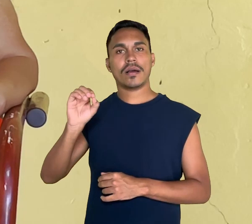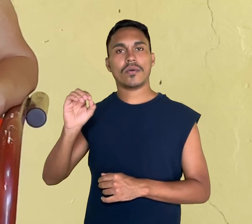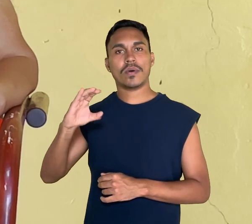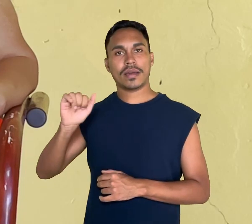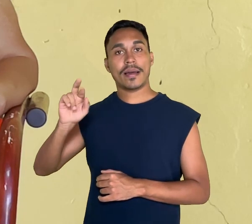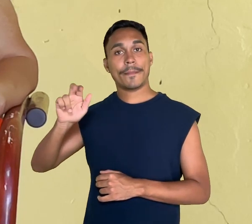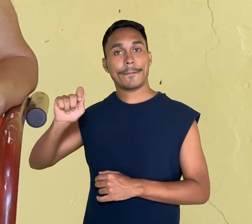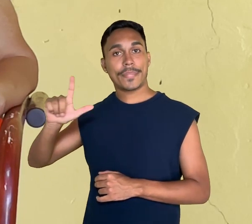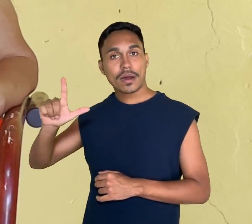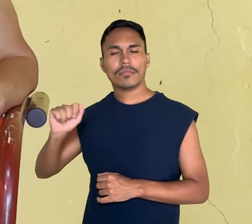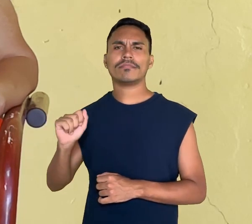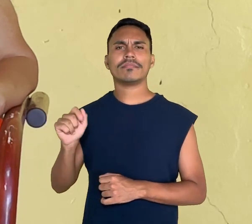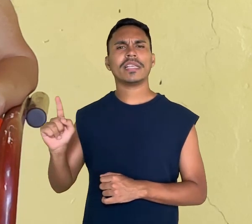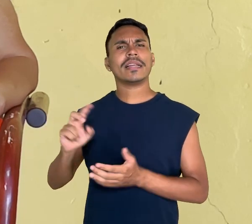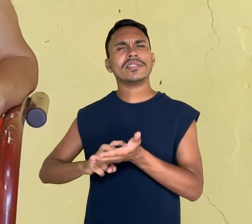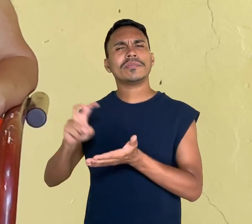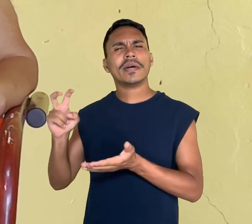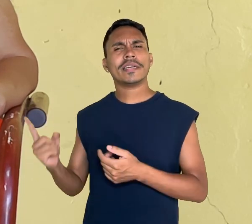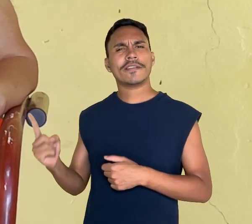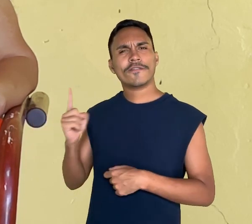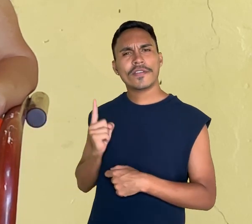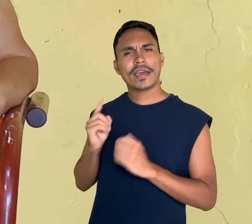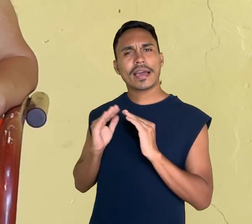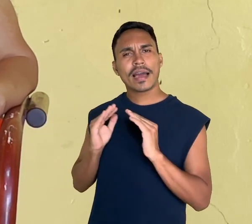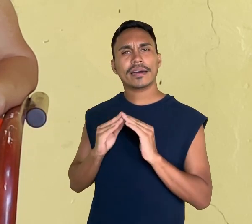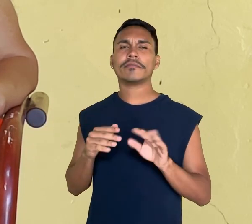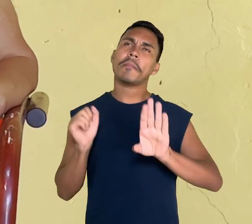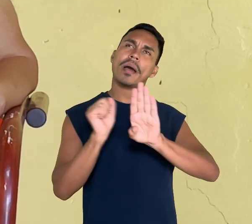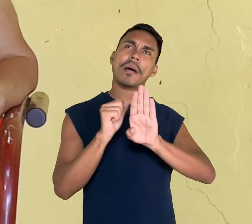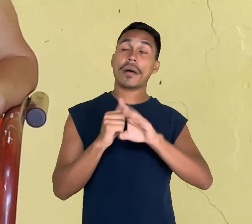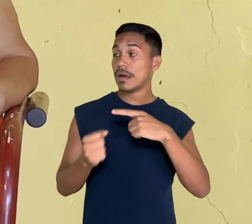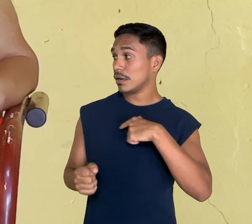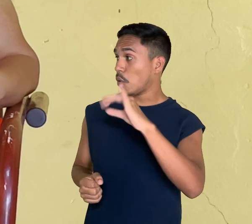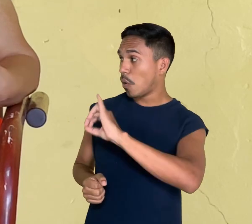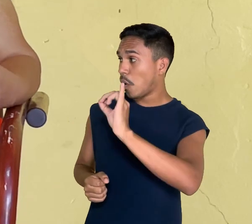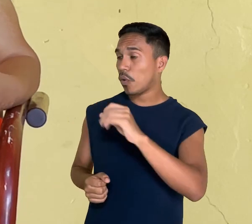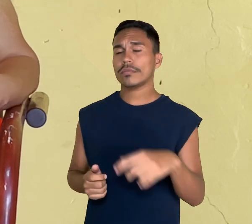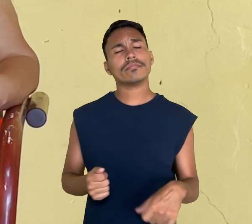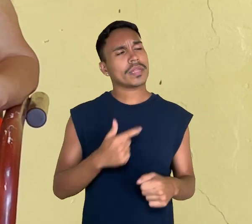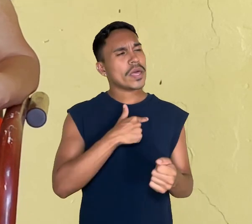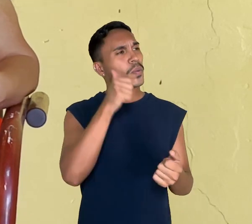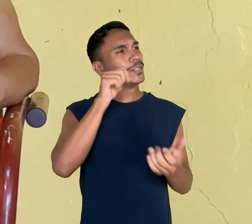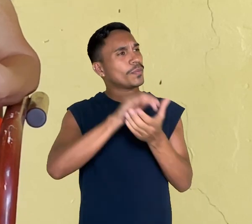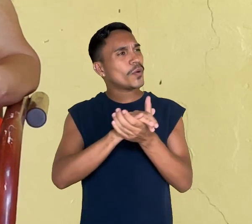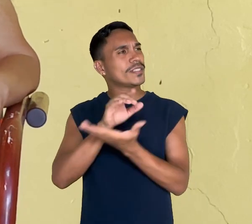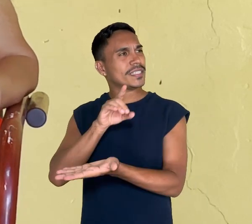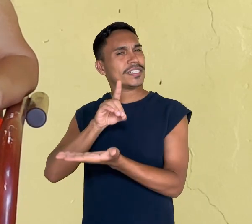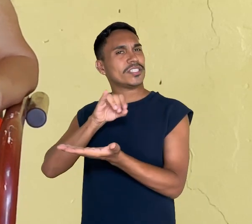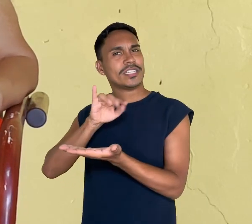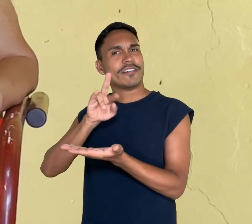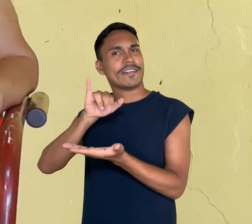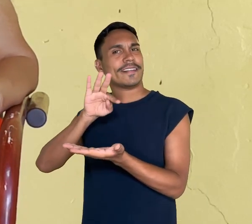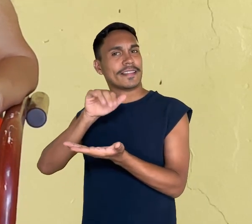E aí ela chegou de manhã cedo lá em casa. Marinês, eu falei, oi. Aí, eu sou a esposa do de Freitas e tudo mais. Eu falei, entra.